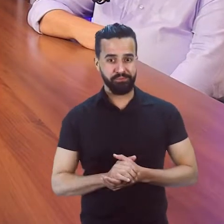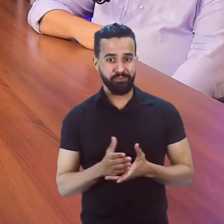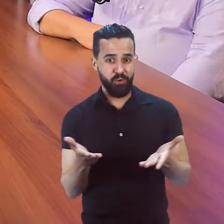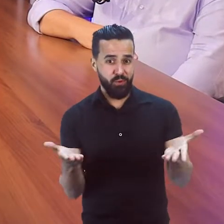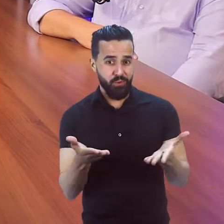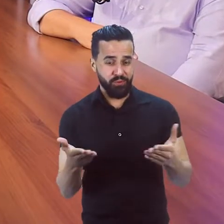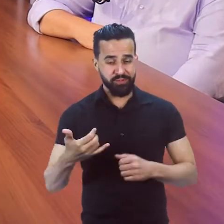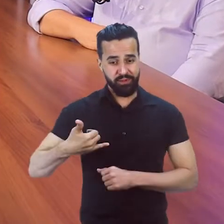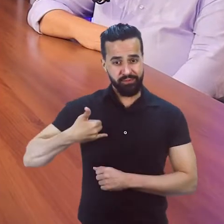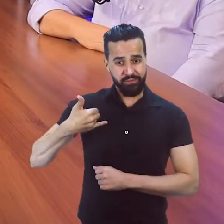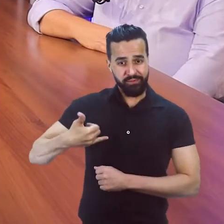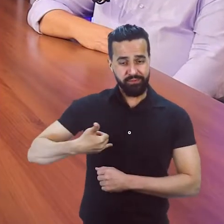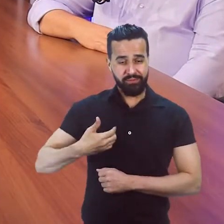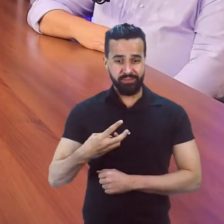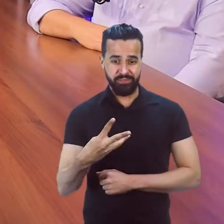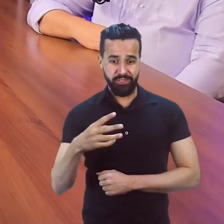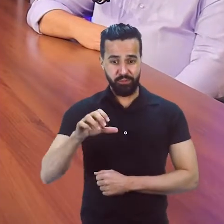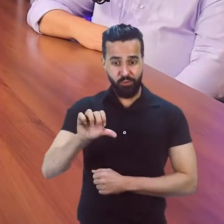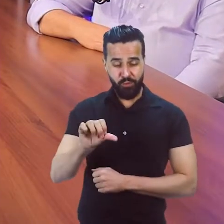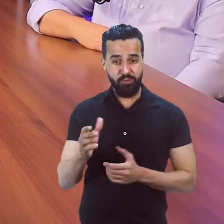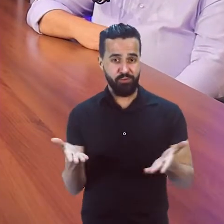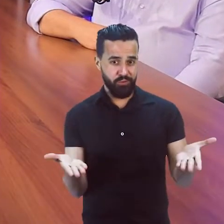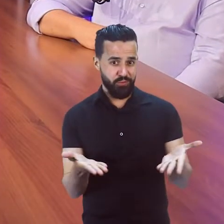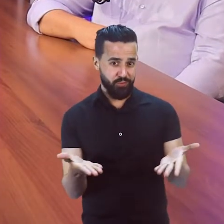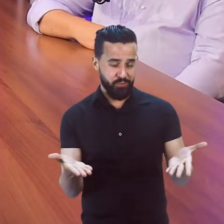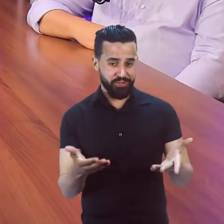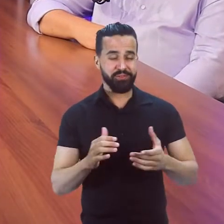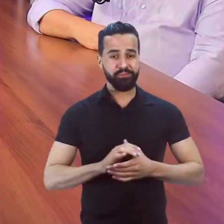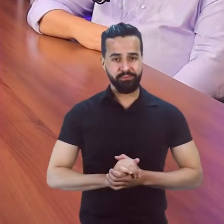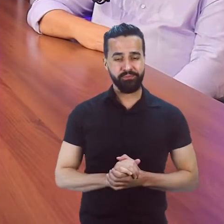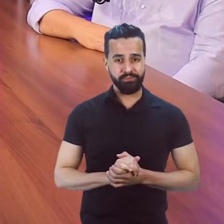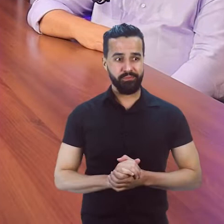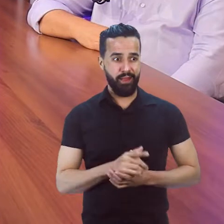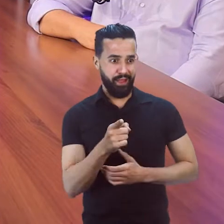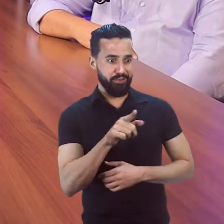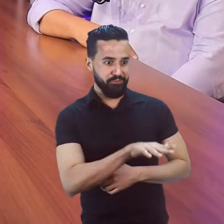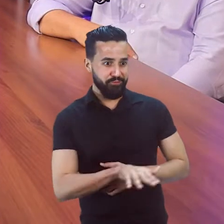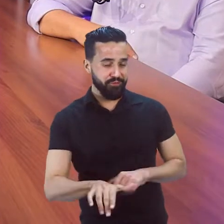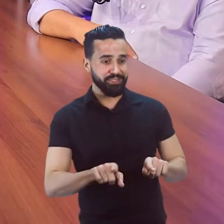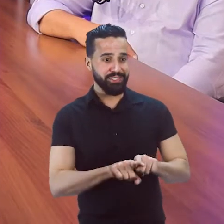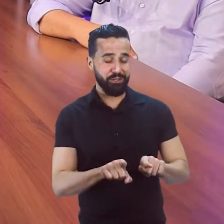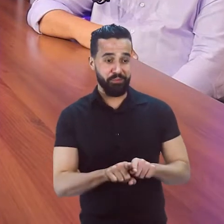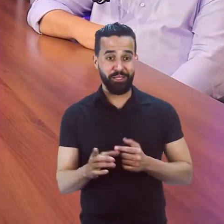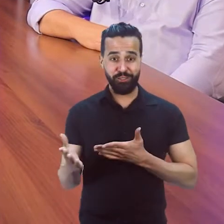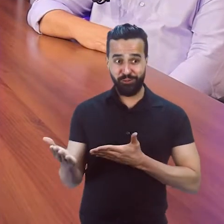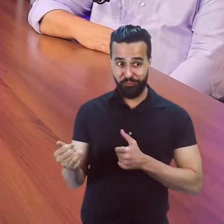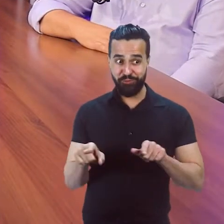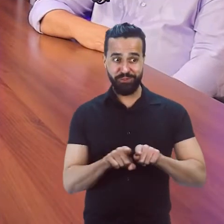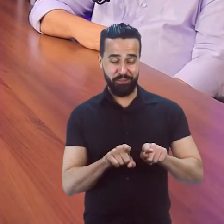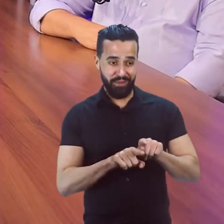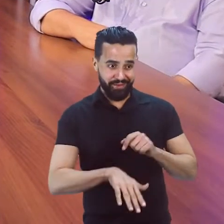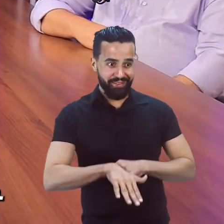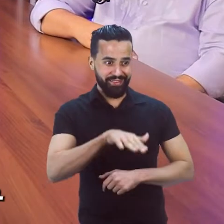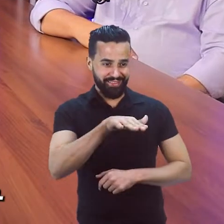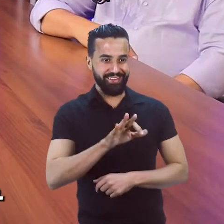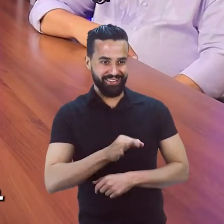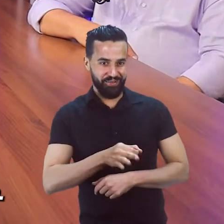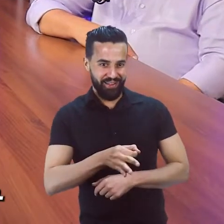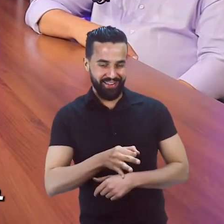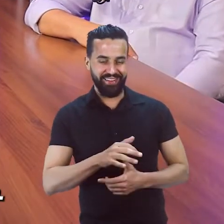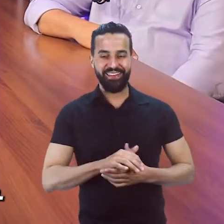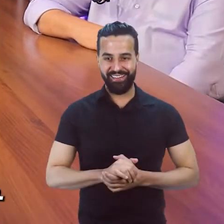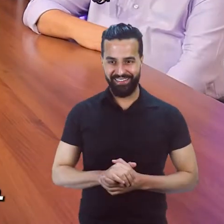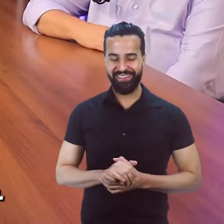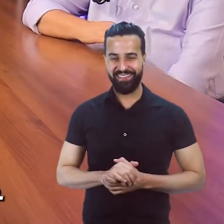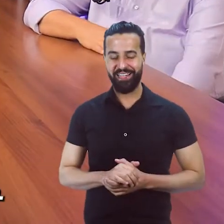Então, assim... Na verdade, você teve lá a infância e a juventude, não é a vida toda, né? Foi. Já tem muito tempo que está aqui por